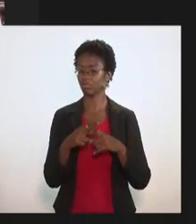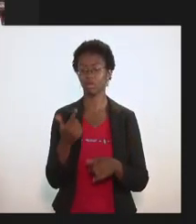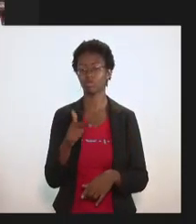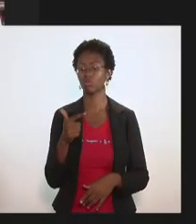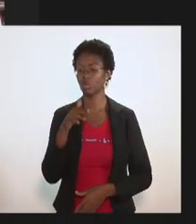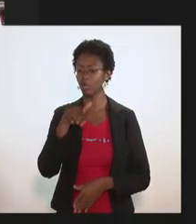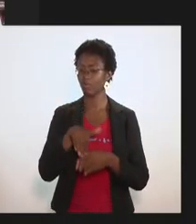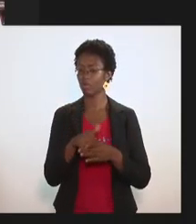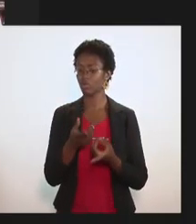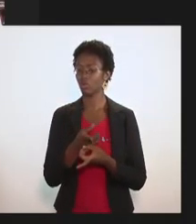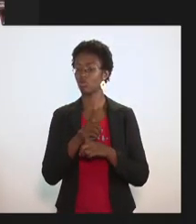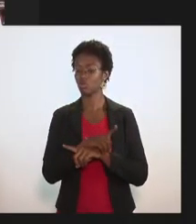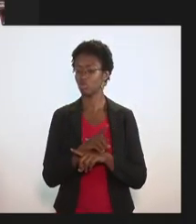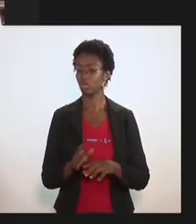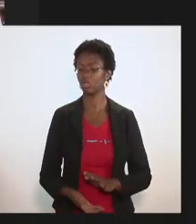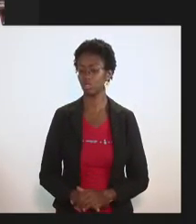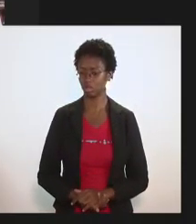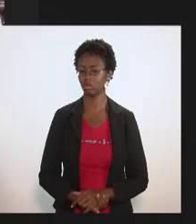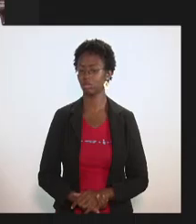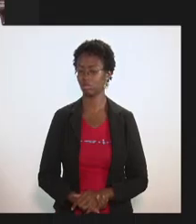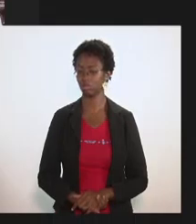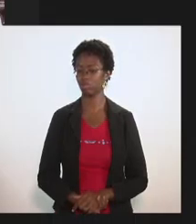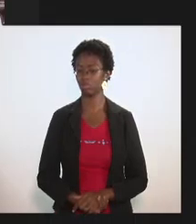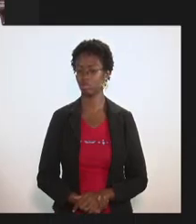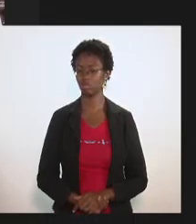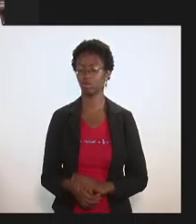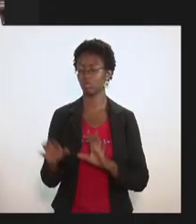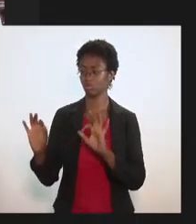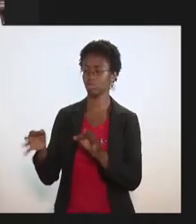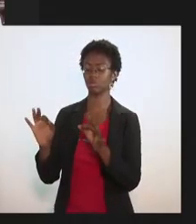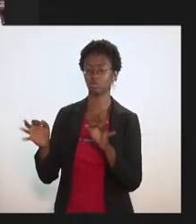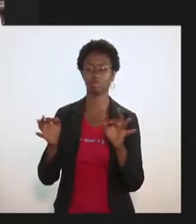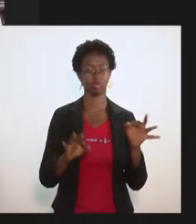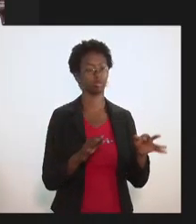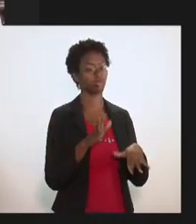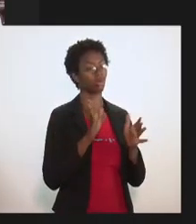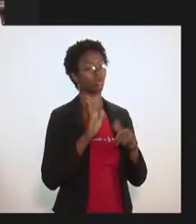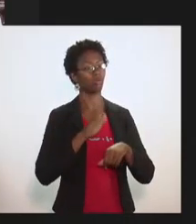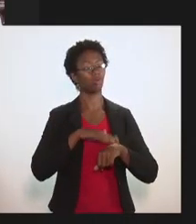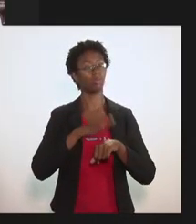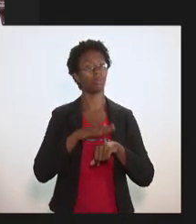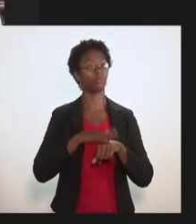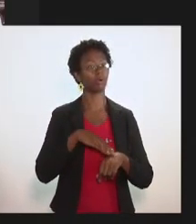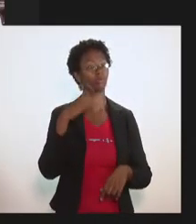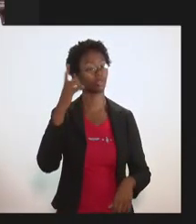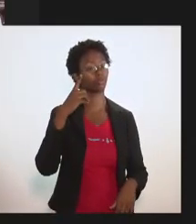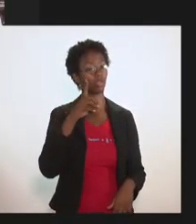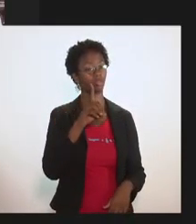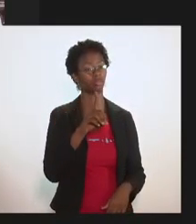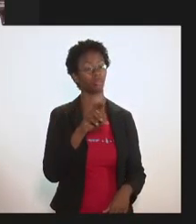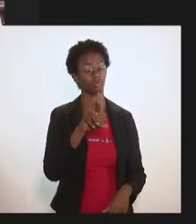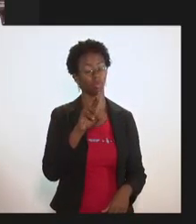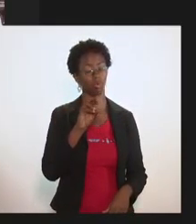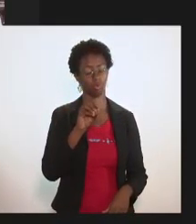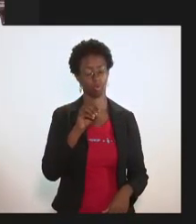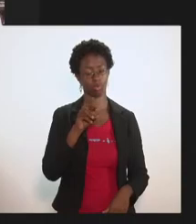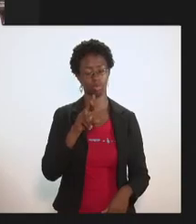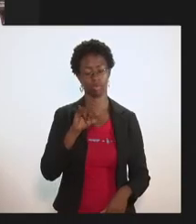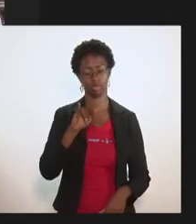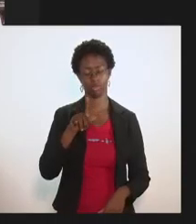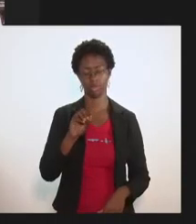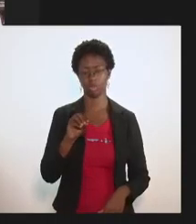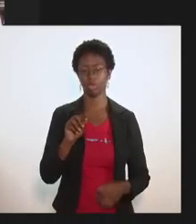disposto a lei tal, tal, tal, que é a lei dos decibéis. É exatamente isso que vai ser feito. Exatamente. Pela ordem, presidente, pode ser